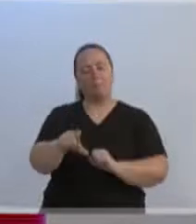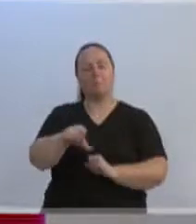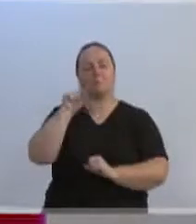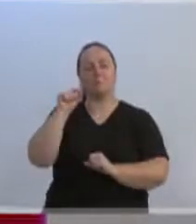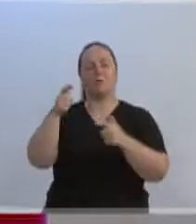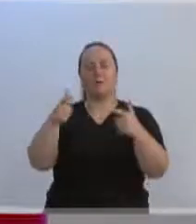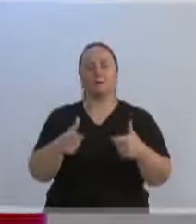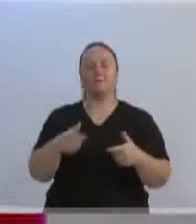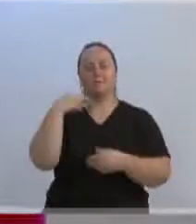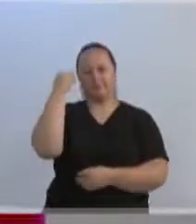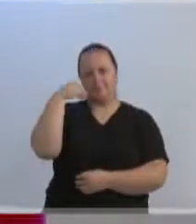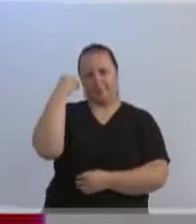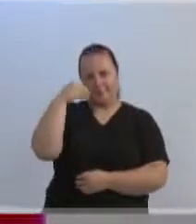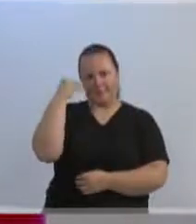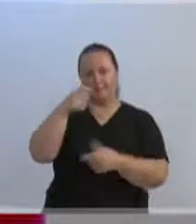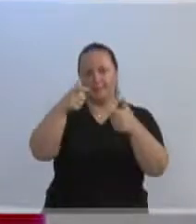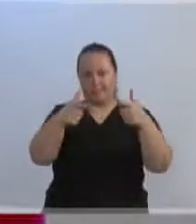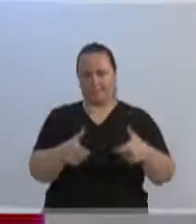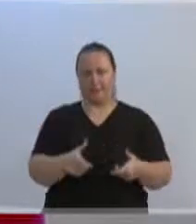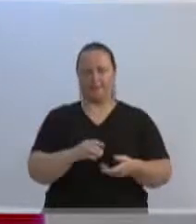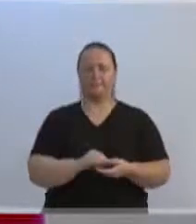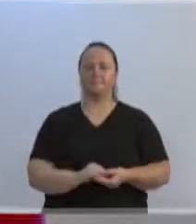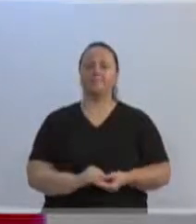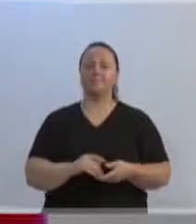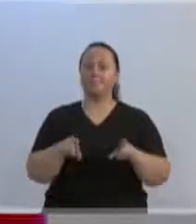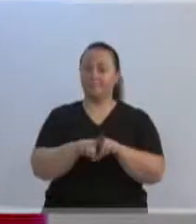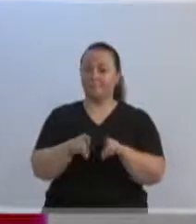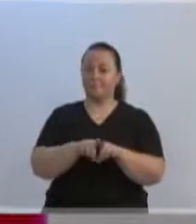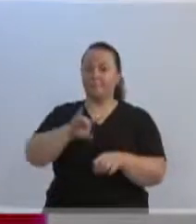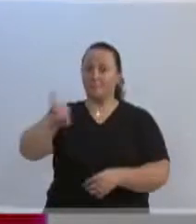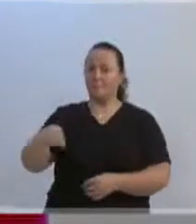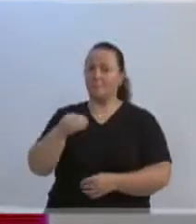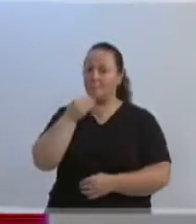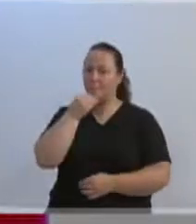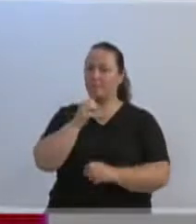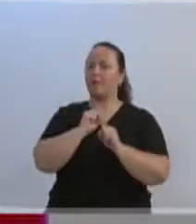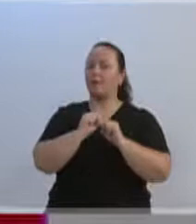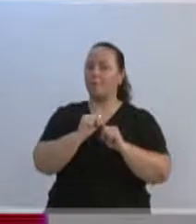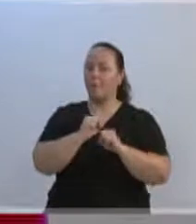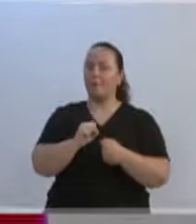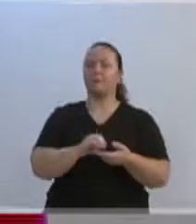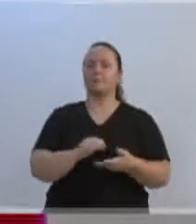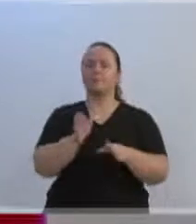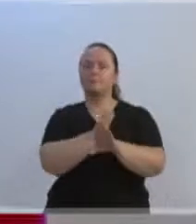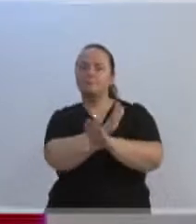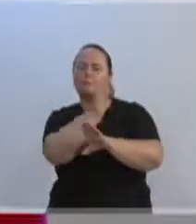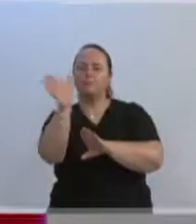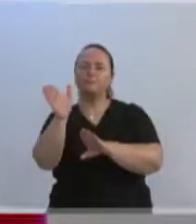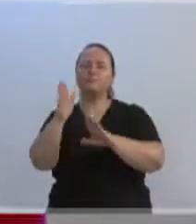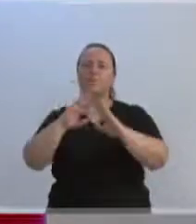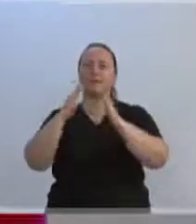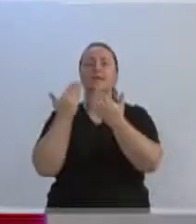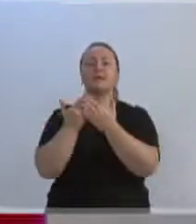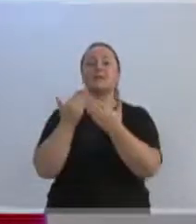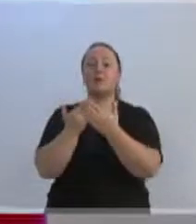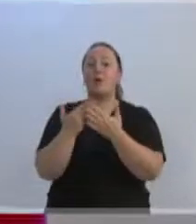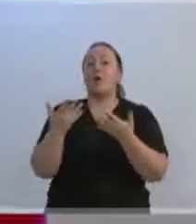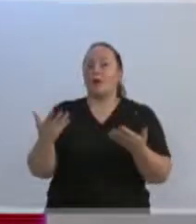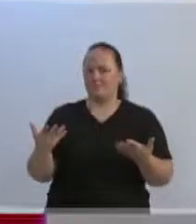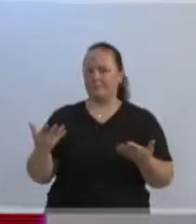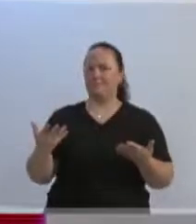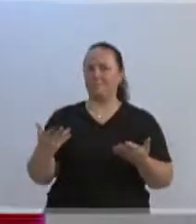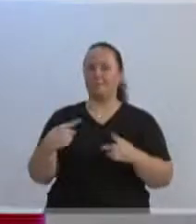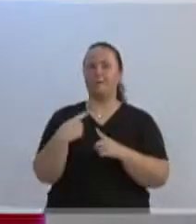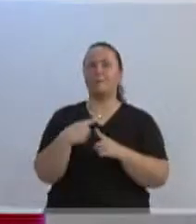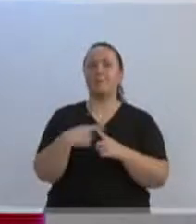seu experiência de intercâmbio oportunizamos também para intercambista que freqüente uma escola no país de destino e